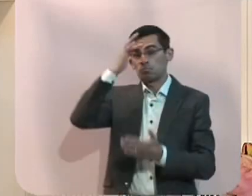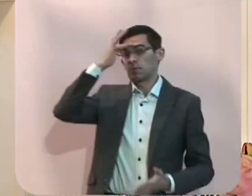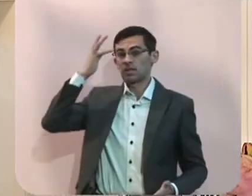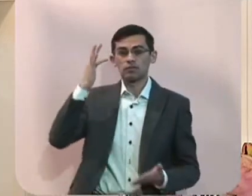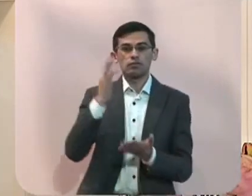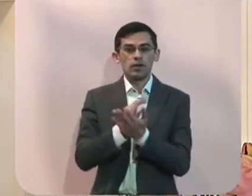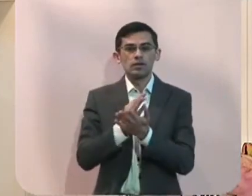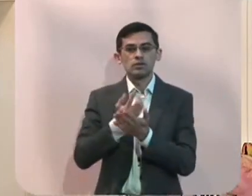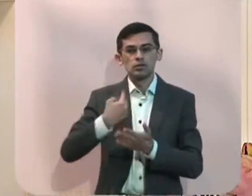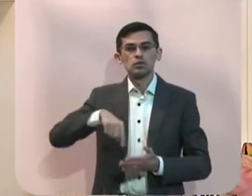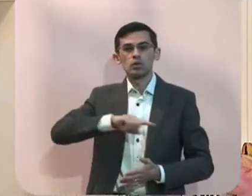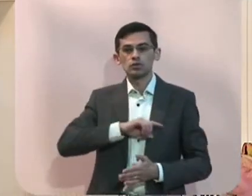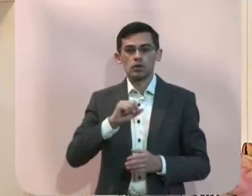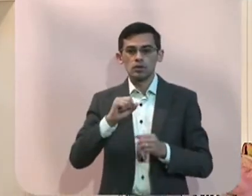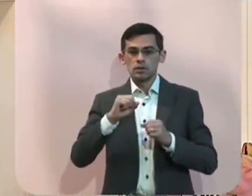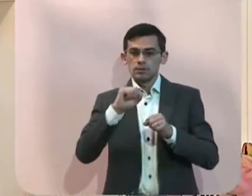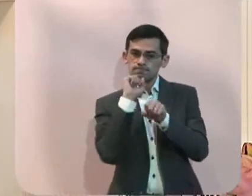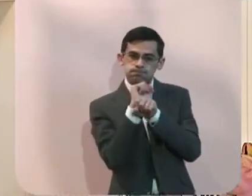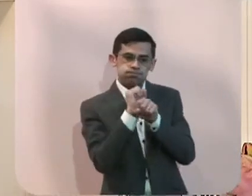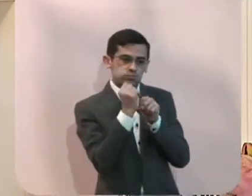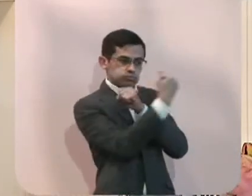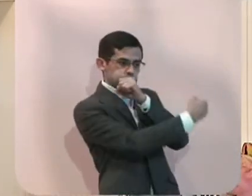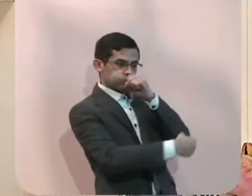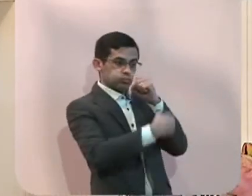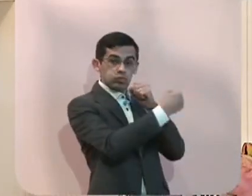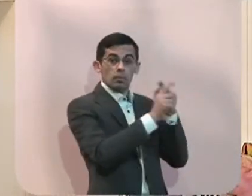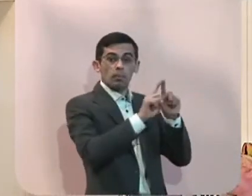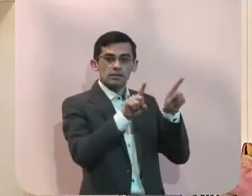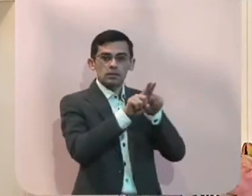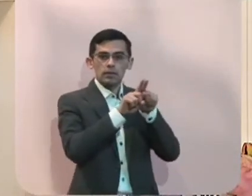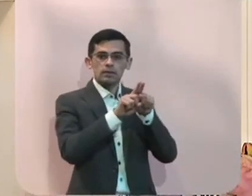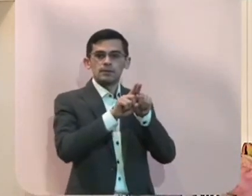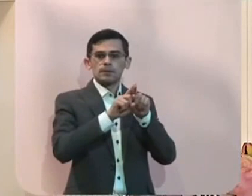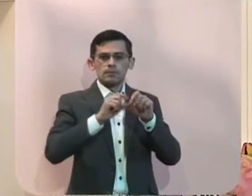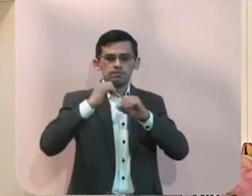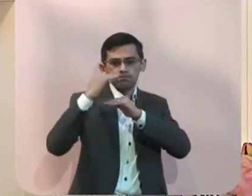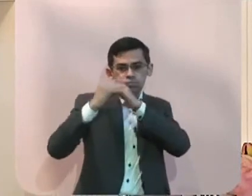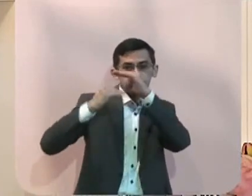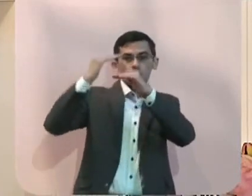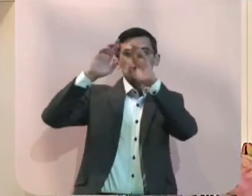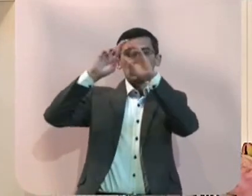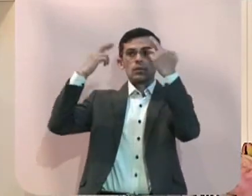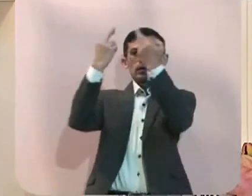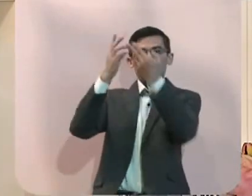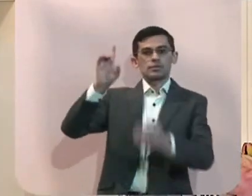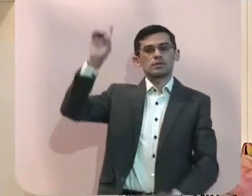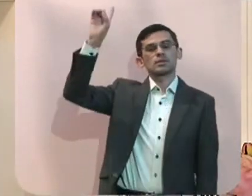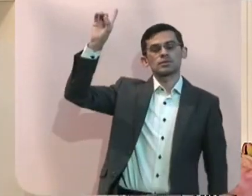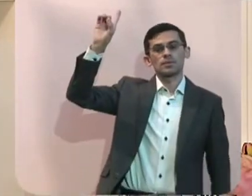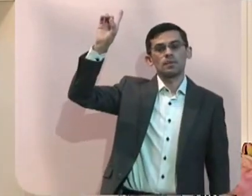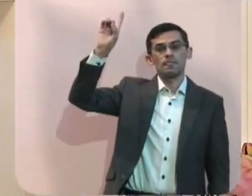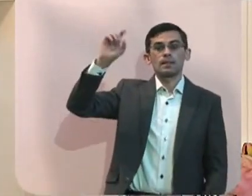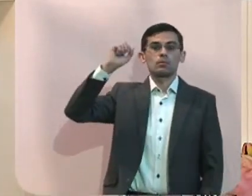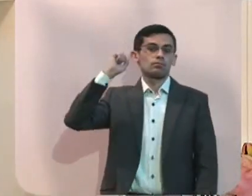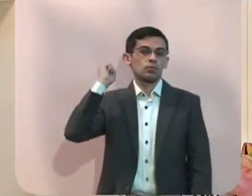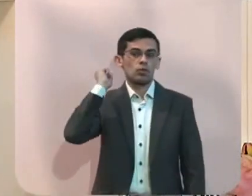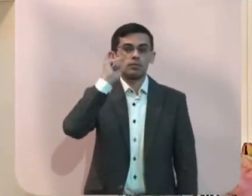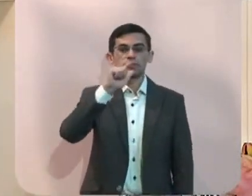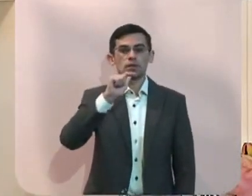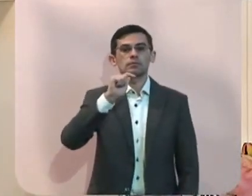fé, a gente não somente se defende, mas a gente ataca, a gente constrói o reino de Deus. E aí começamos